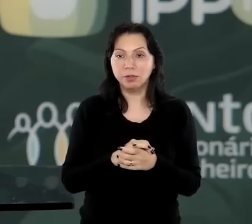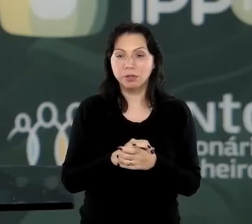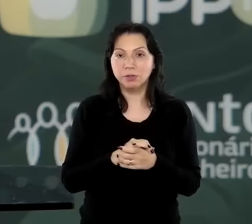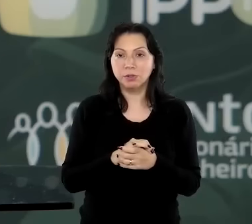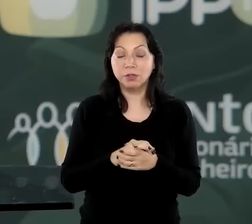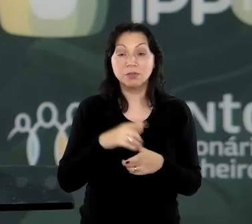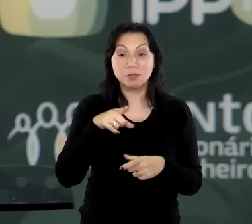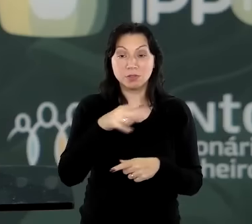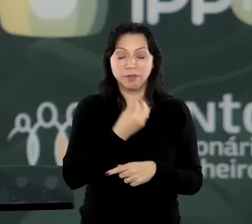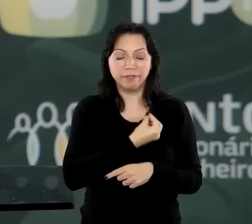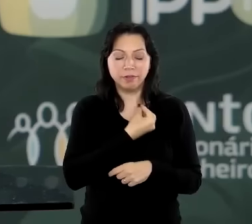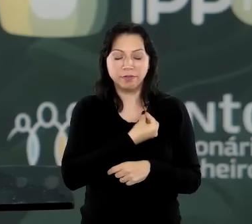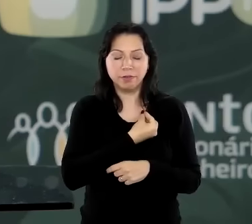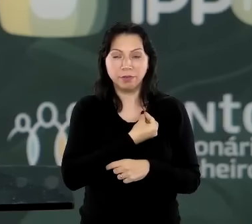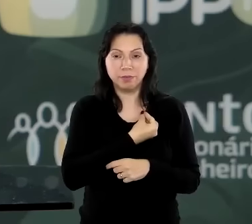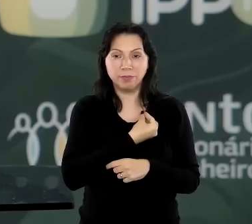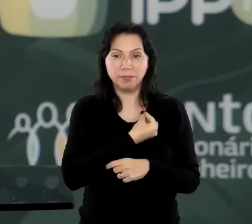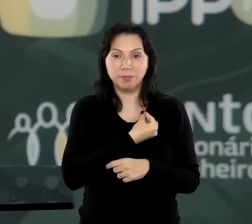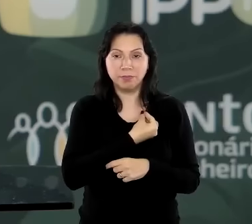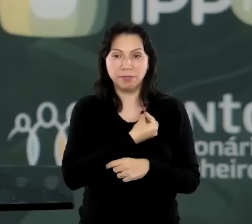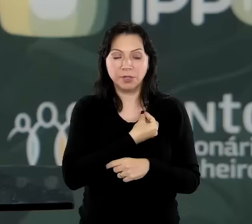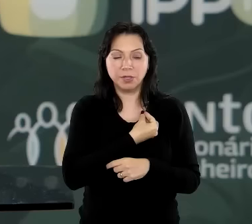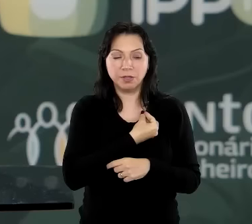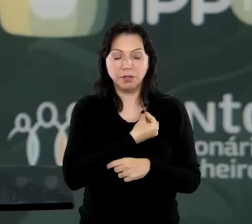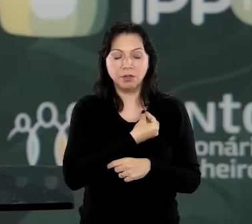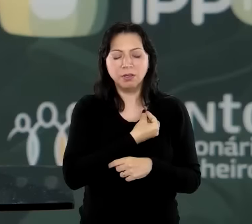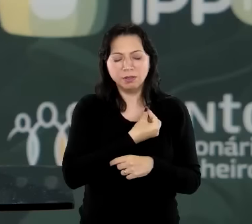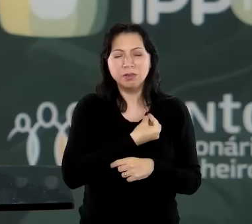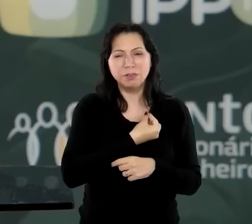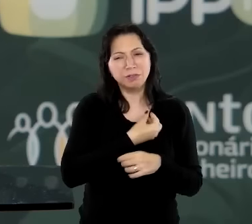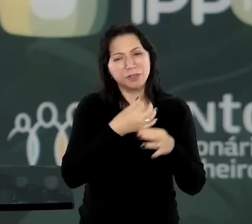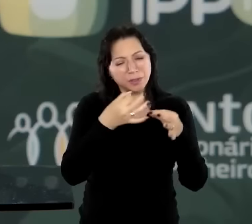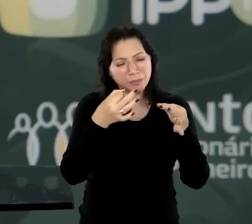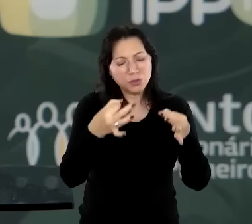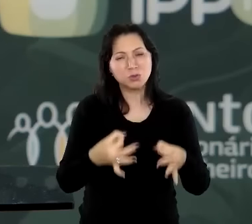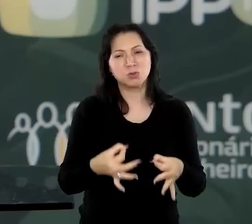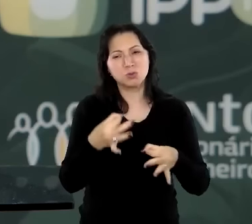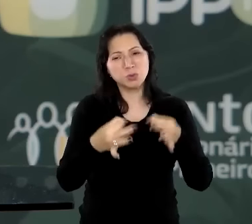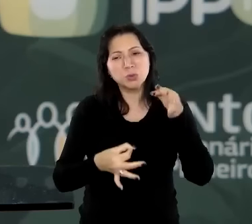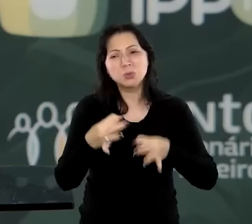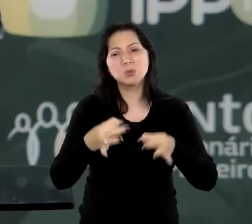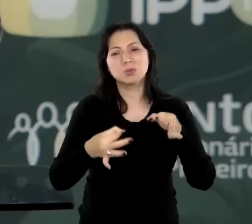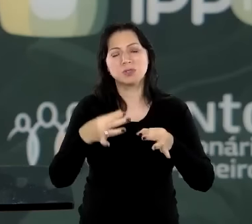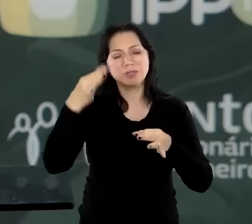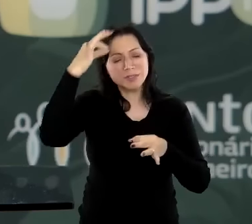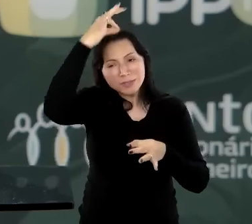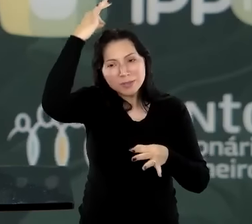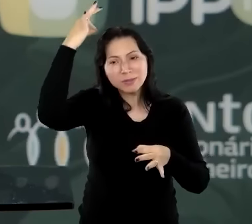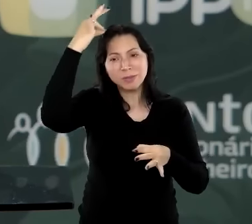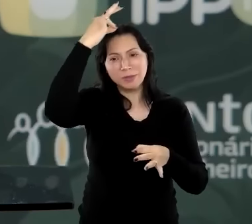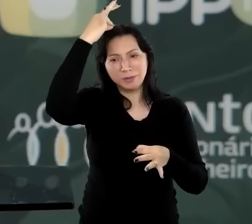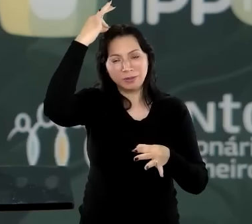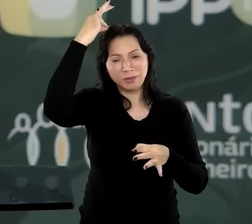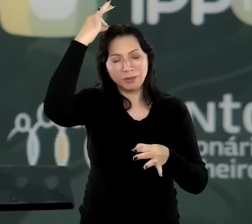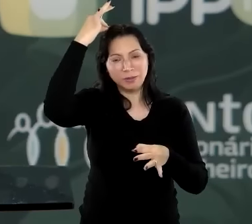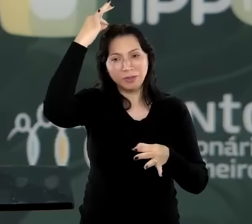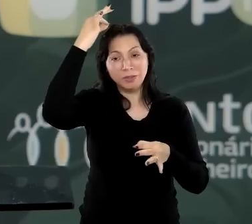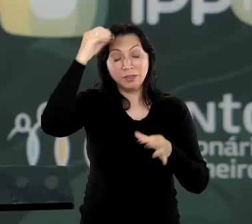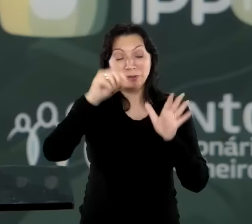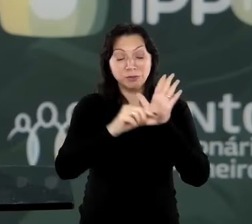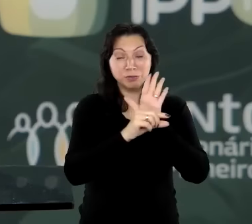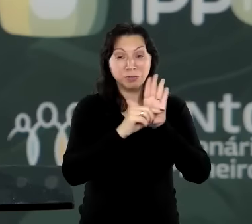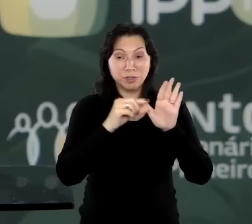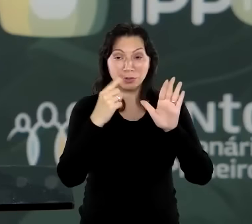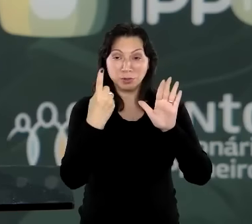para você viver uma vida íntegra fora do portão, ele vai retomar o assunto lá no verso